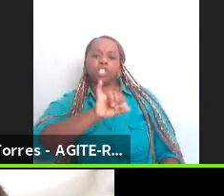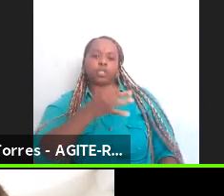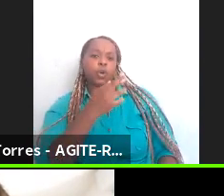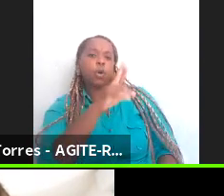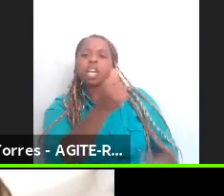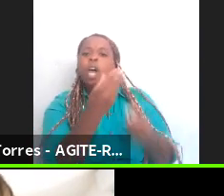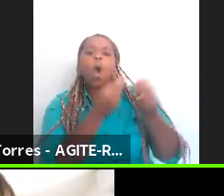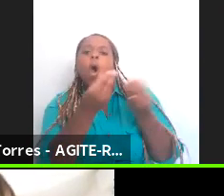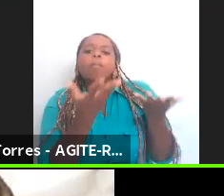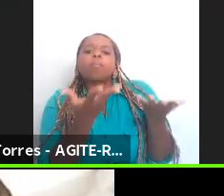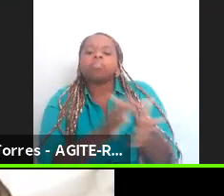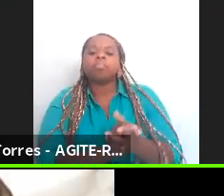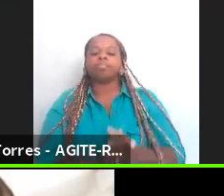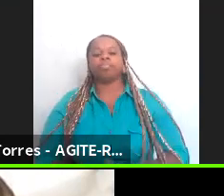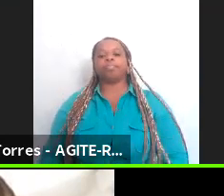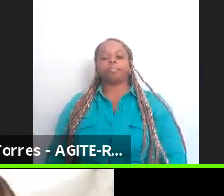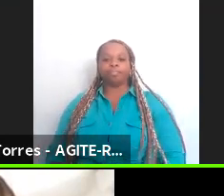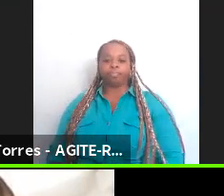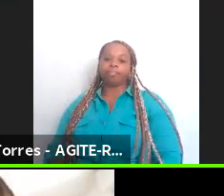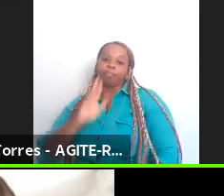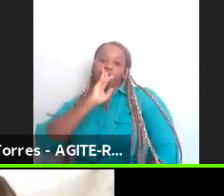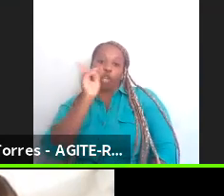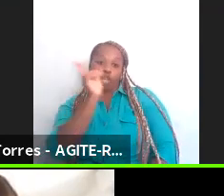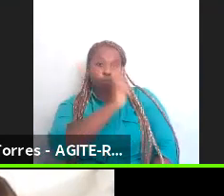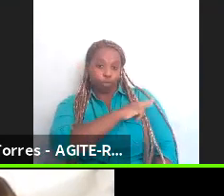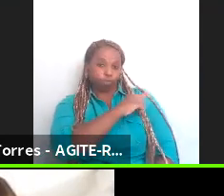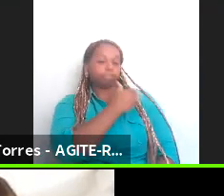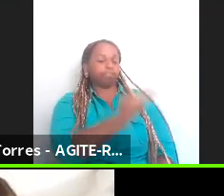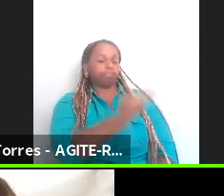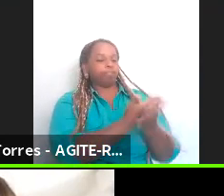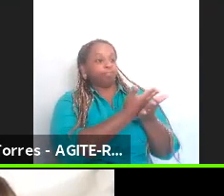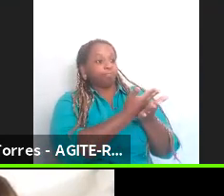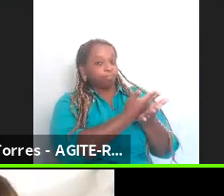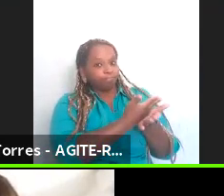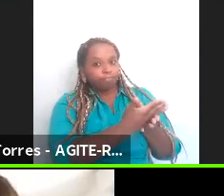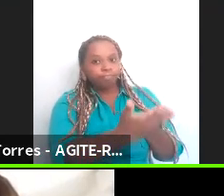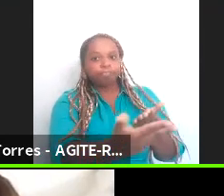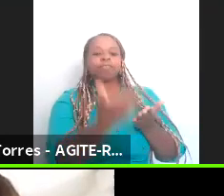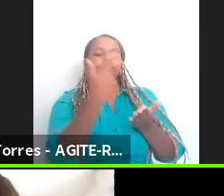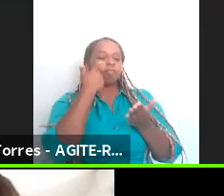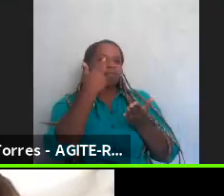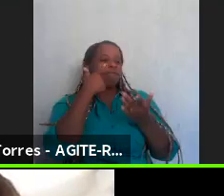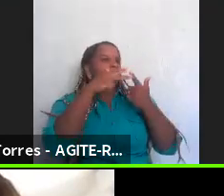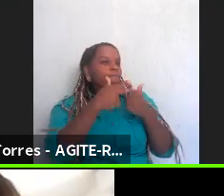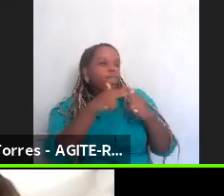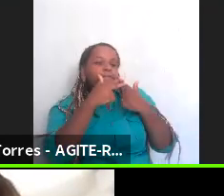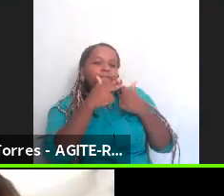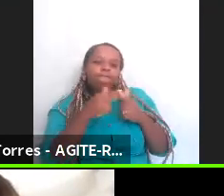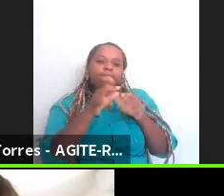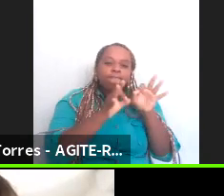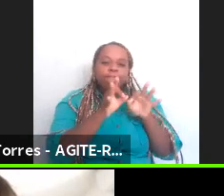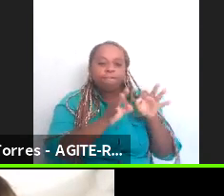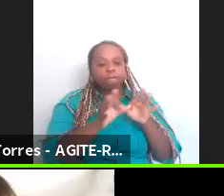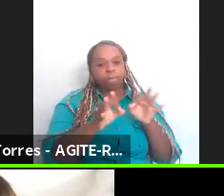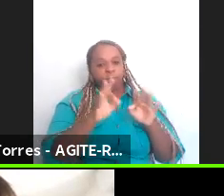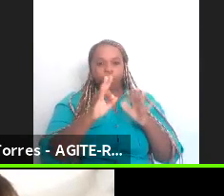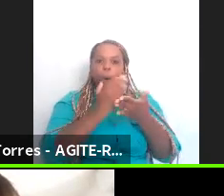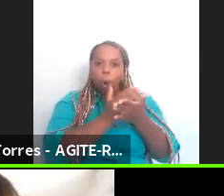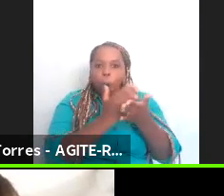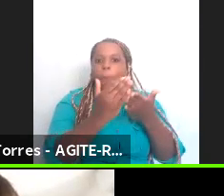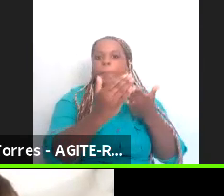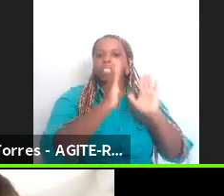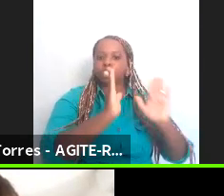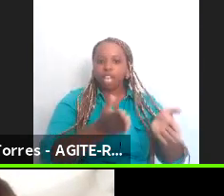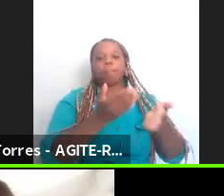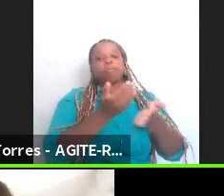Obrigada, Tereza. Eu comecei, inclusive, revisando, né? Então, como eu falei, quando eu comecei